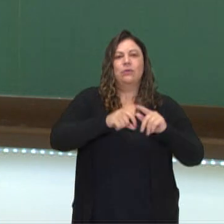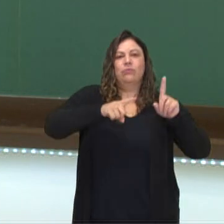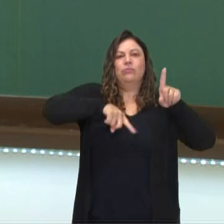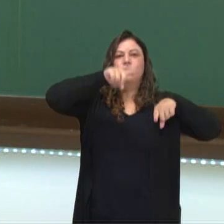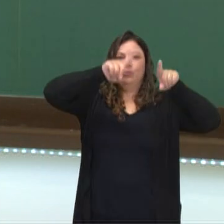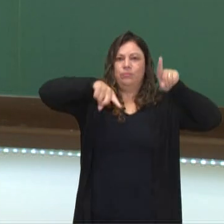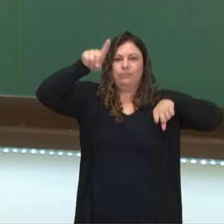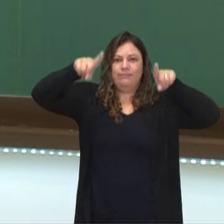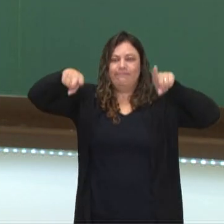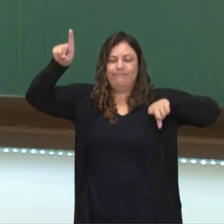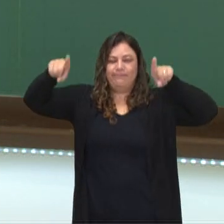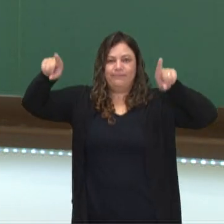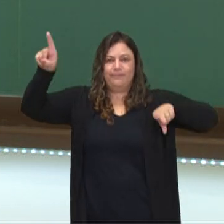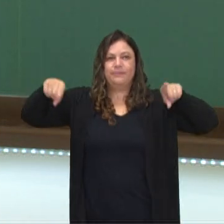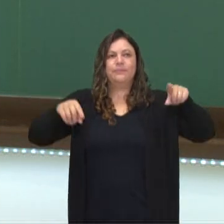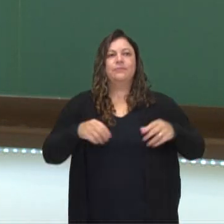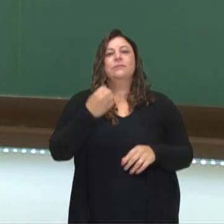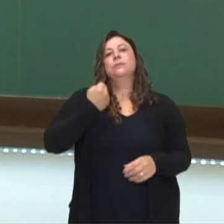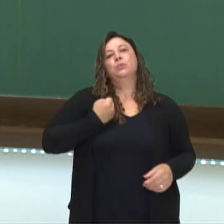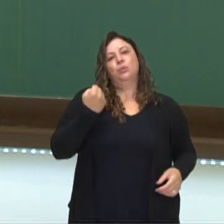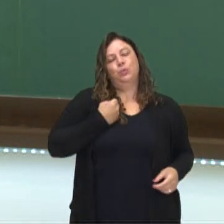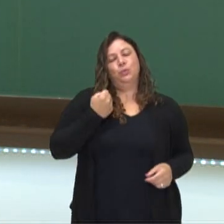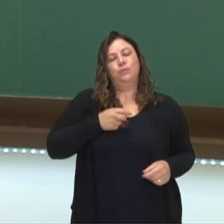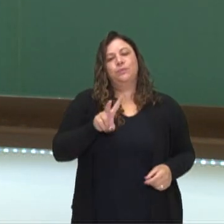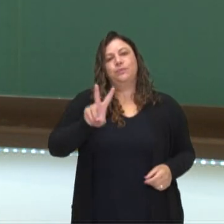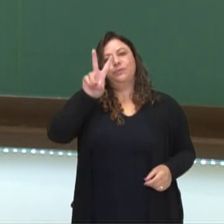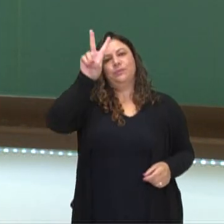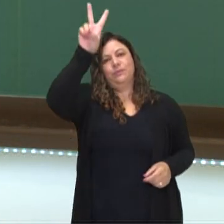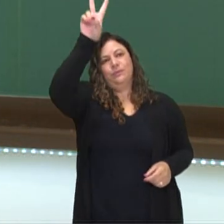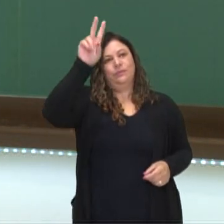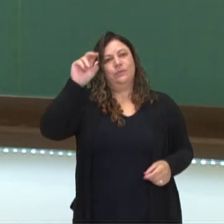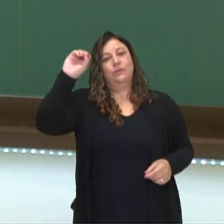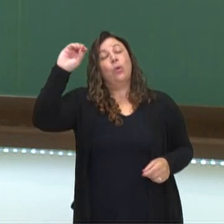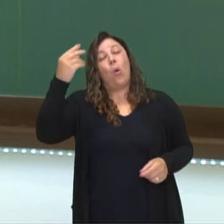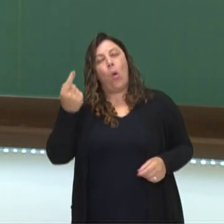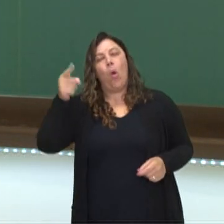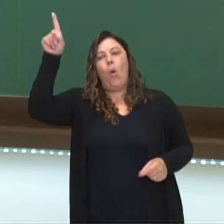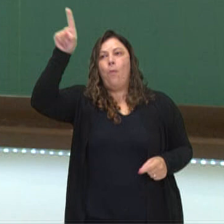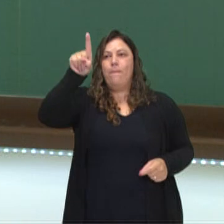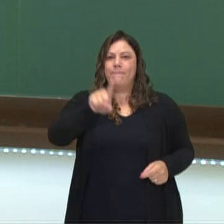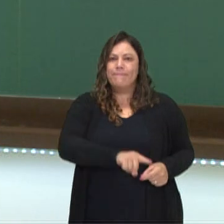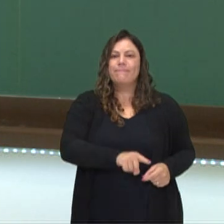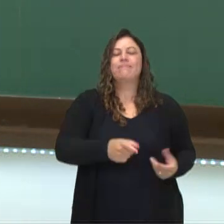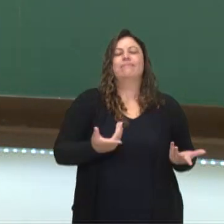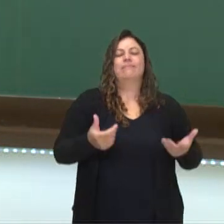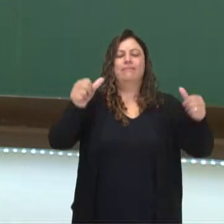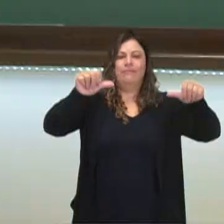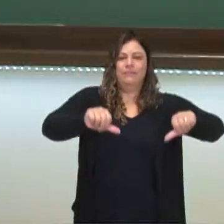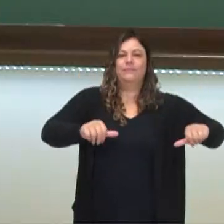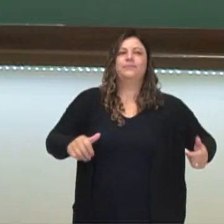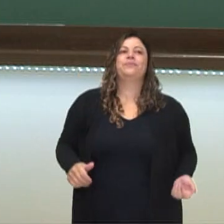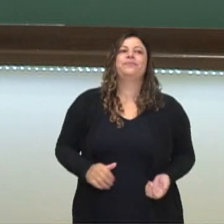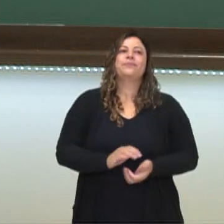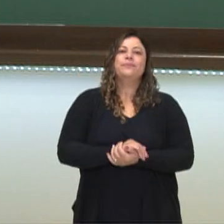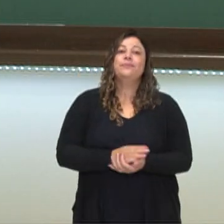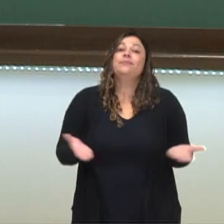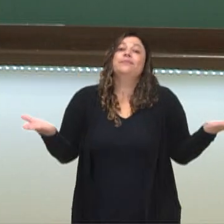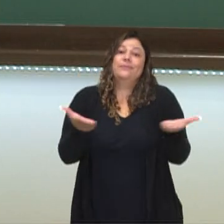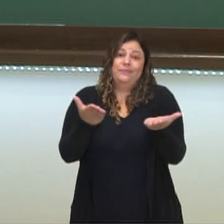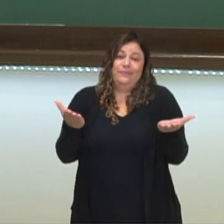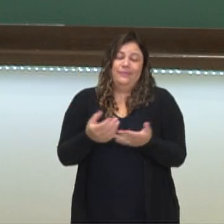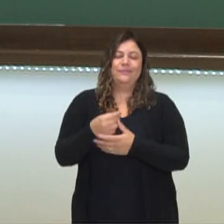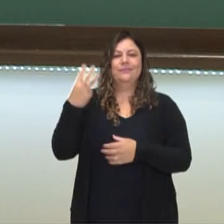também, por meio de números ali, a valorização ou desvalorização do capital dessas empresas. Agora vamos para a